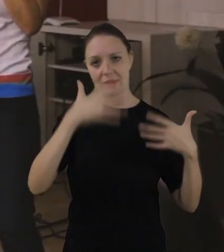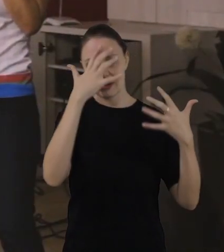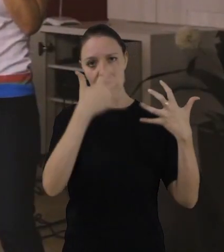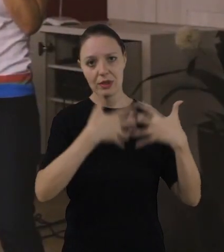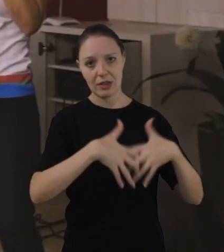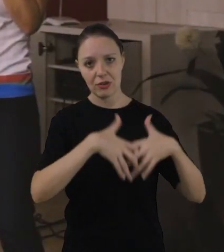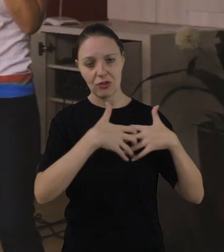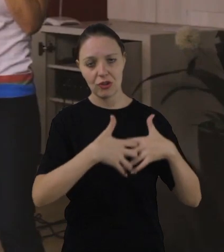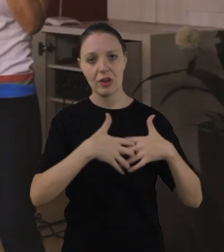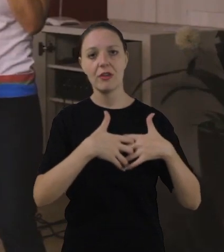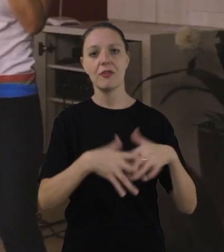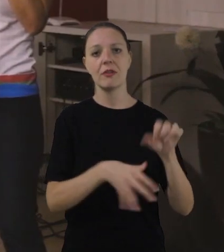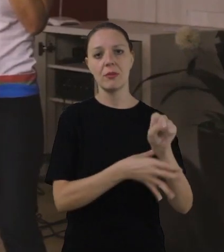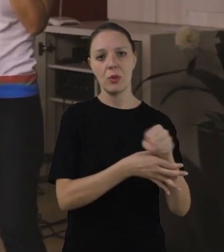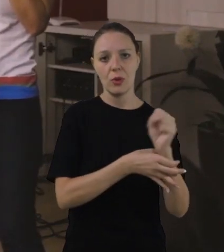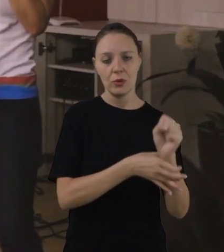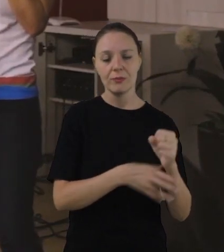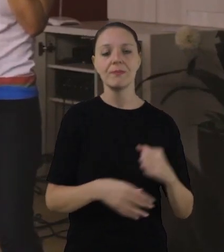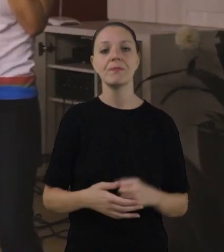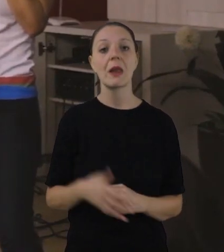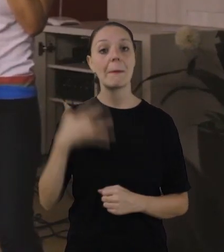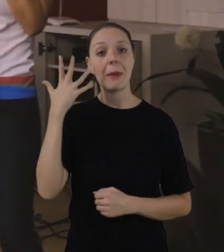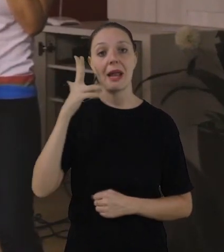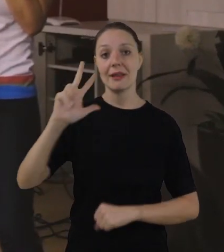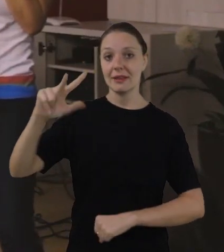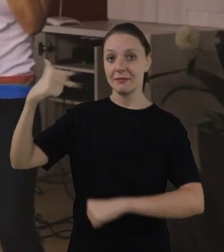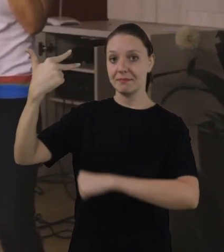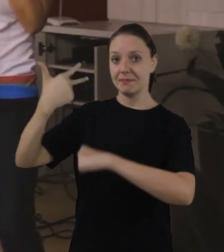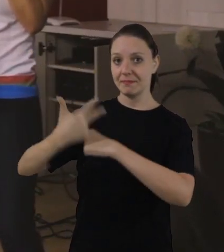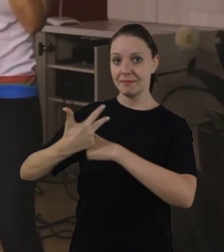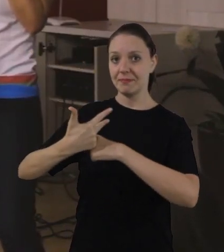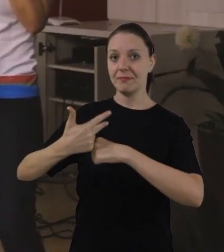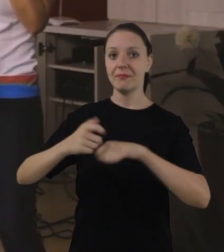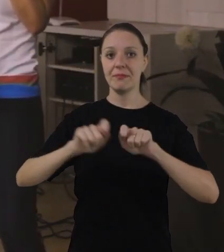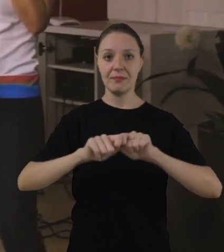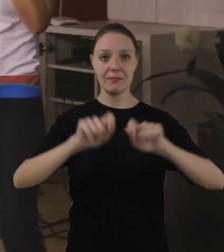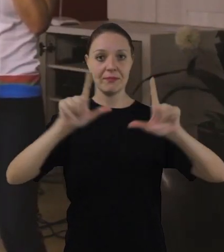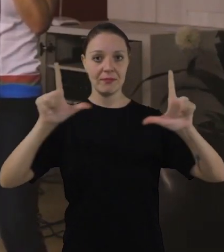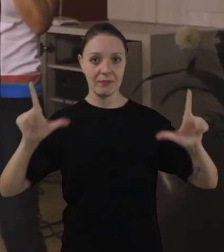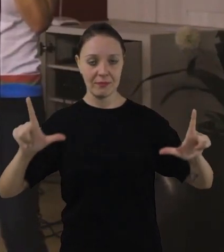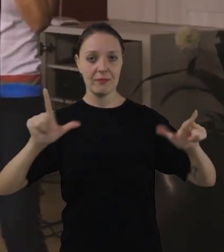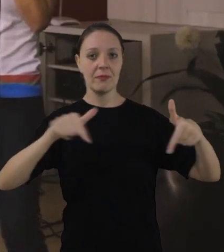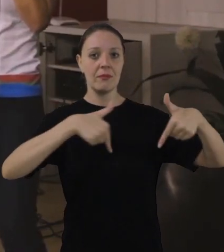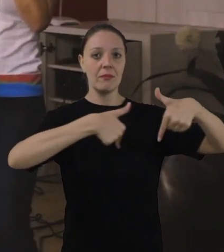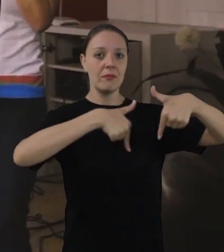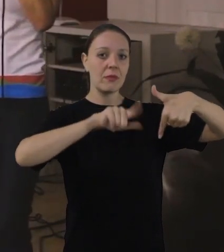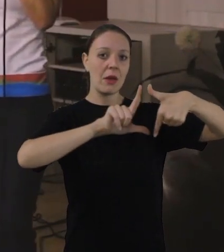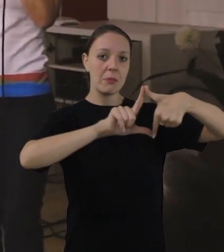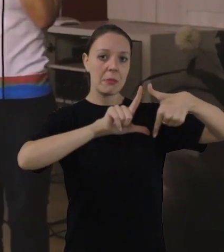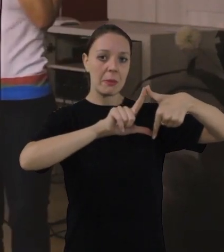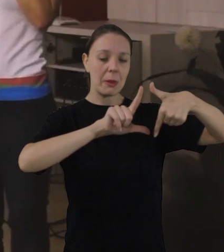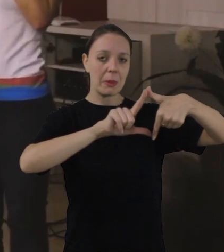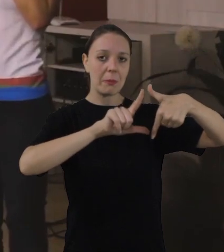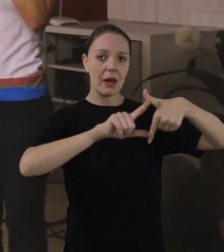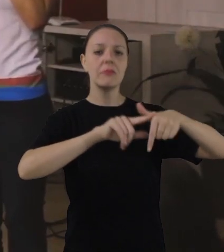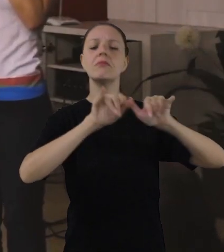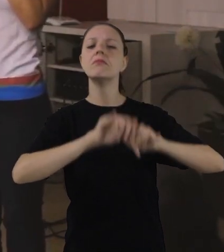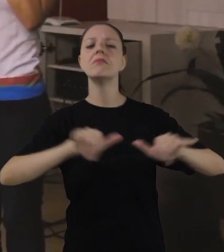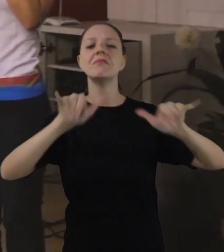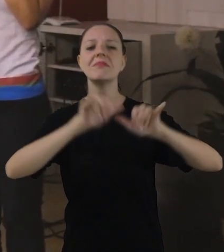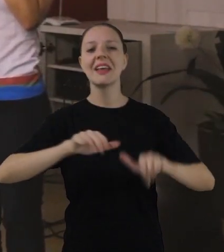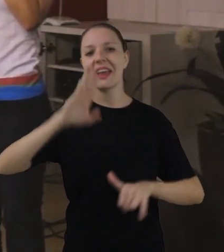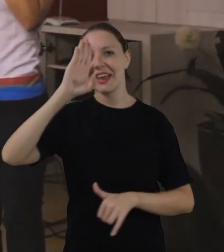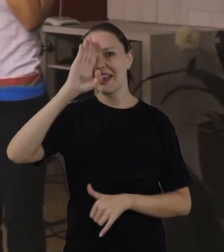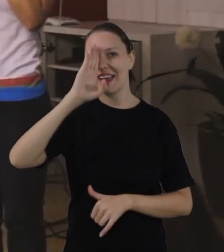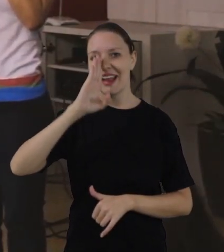Thaís. A palestra vai estar gravada, a íntegra dela vai ser gravada, vai ser disponibilizada gratuitamente